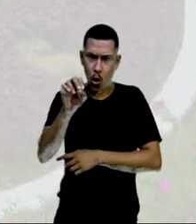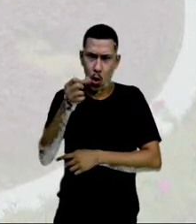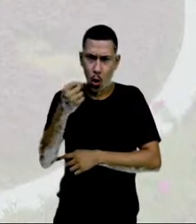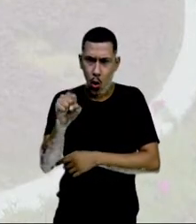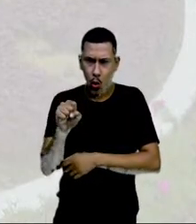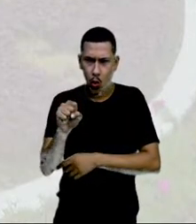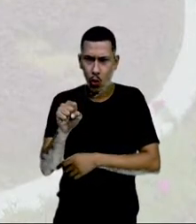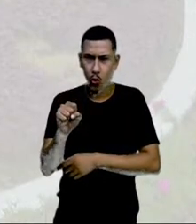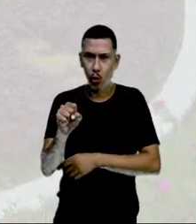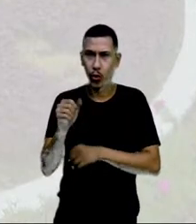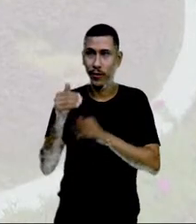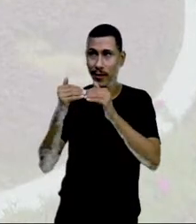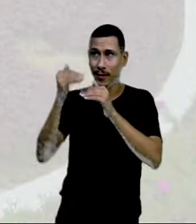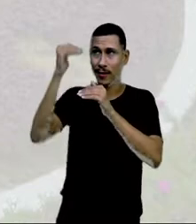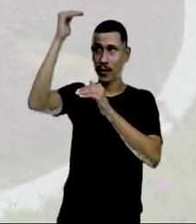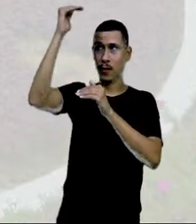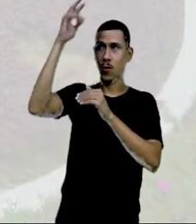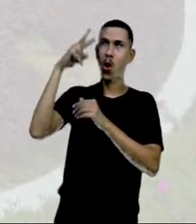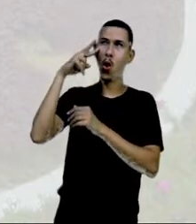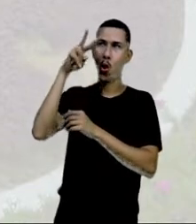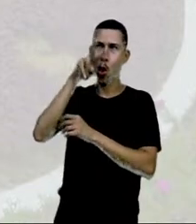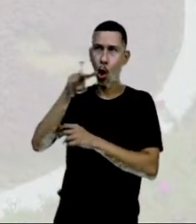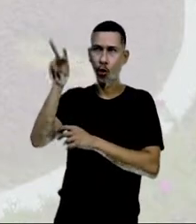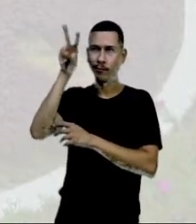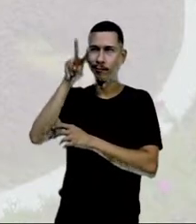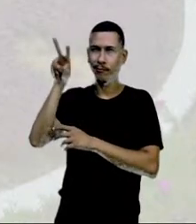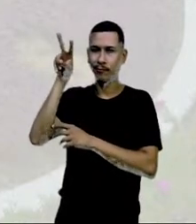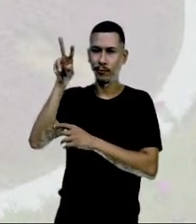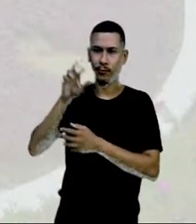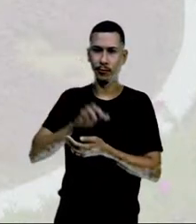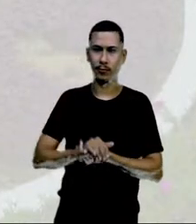cima, tá certo? É delimitado tanto